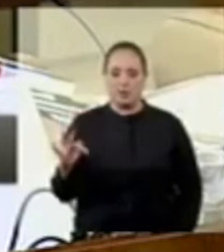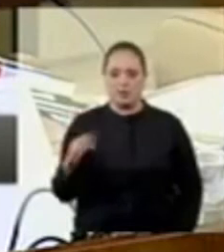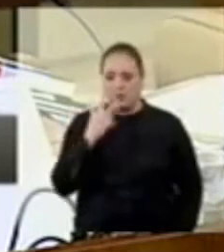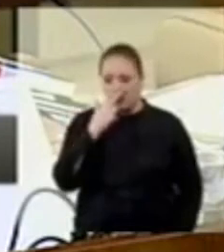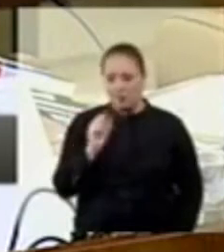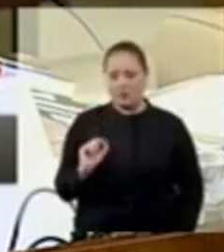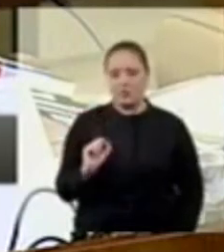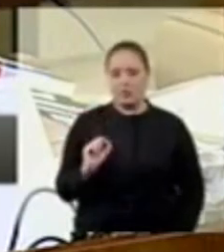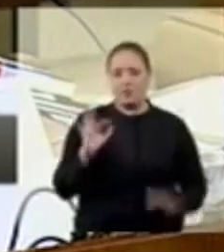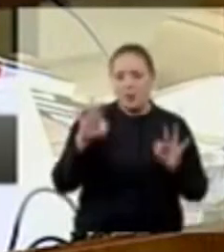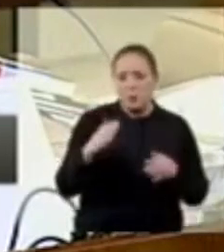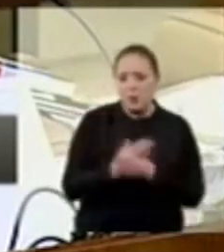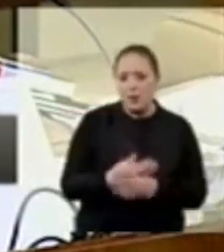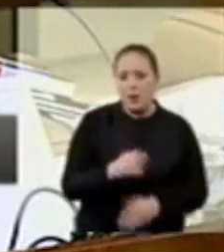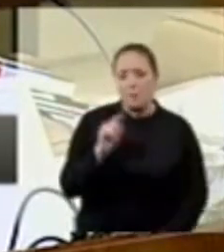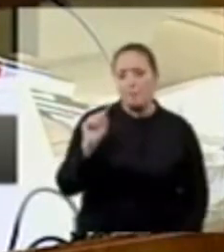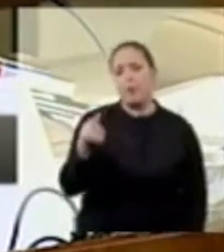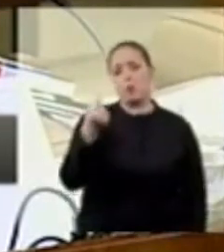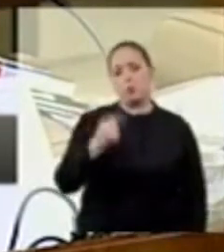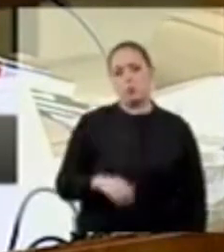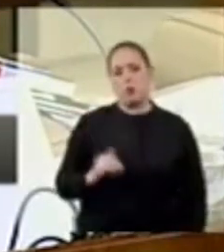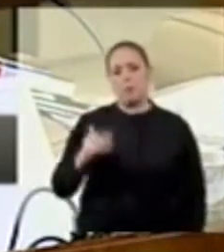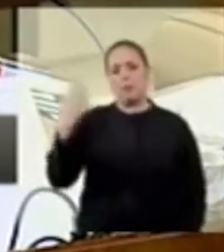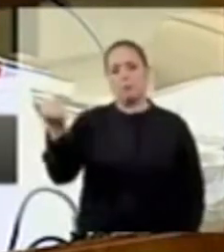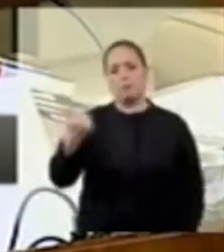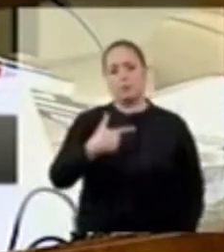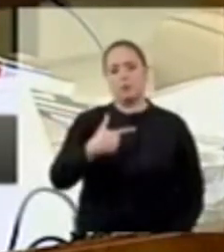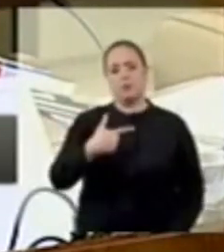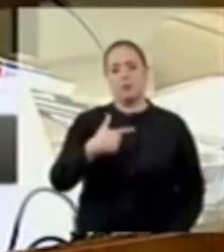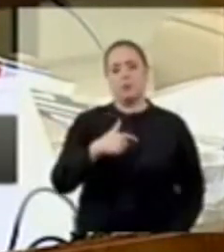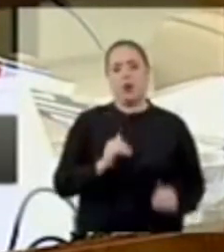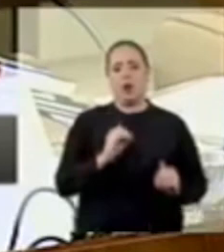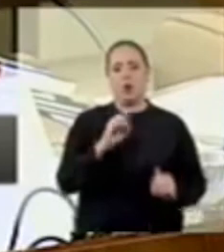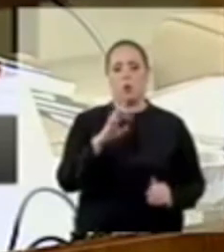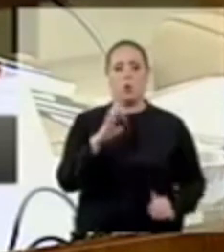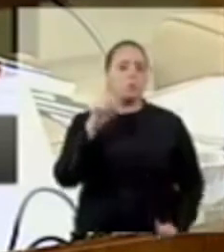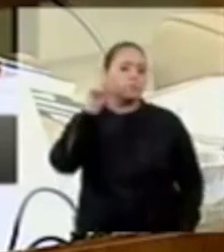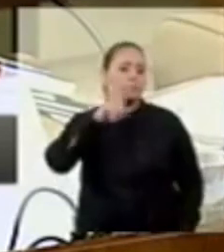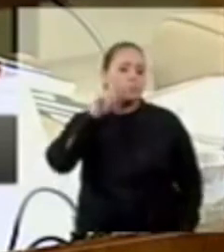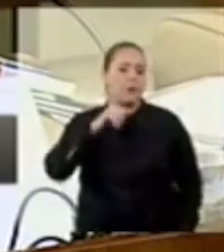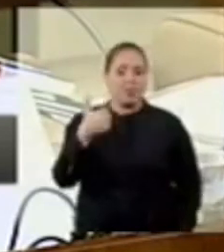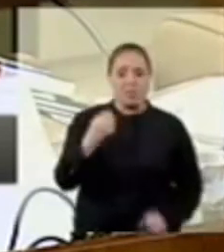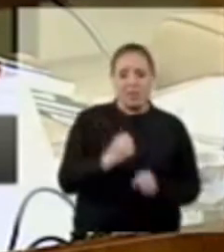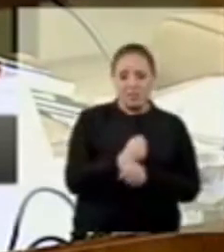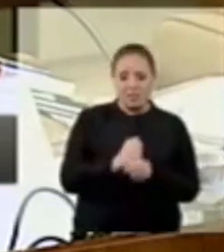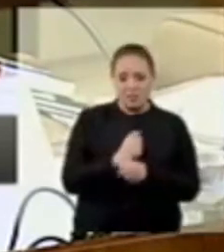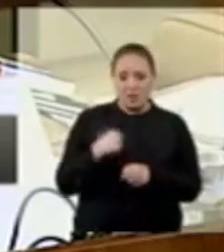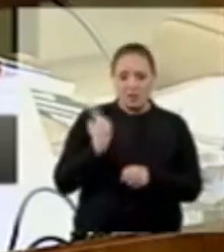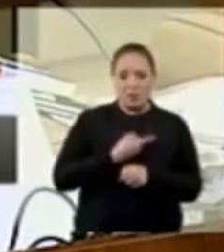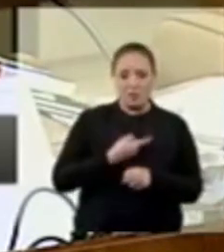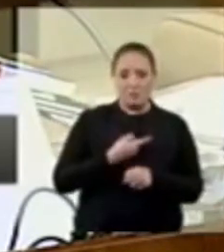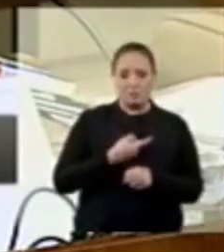processo é mais do que a suprema corte americana jogou nos últimos dez anos e nós deixamos prescrever